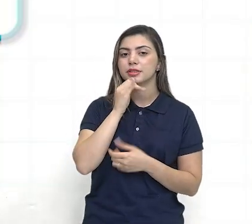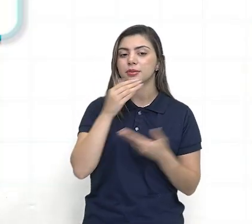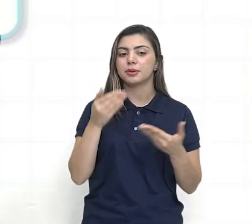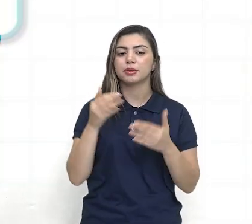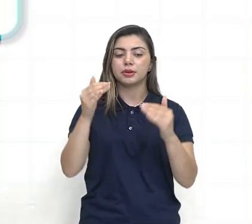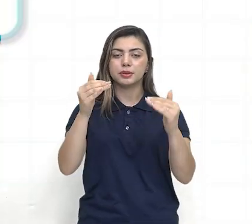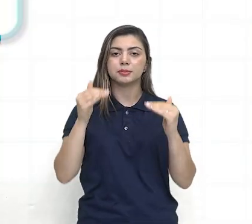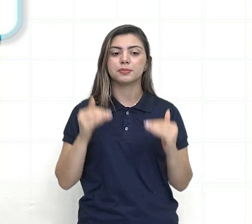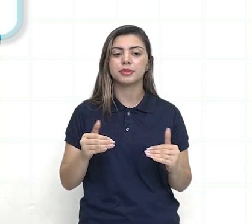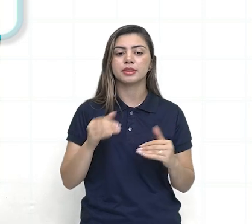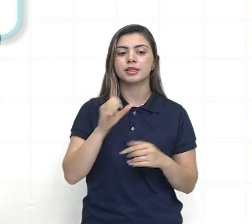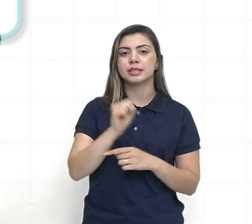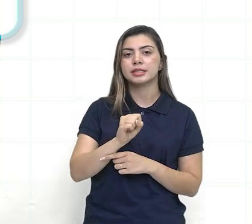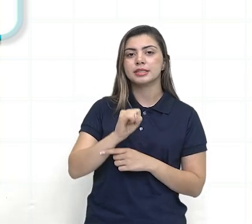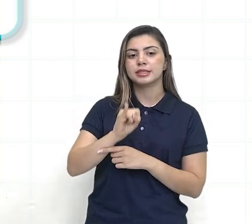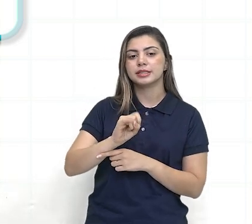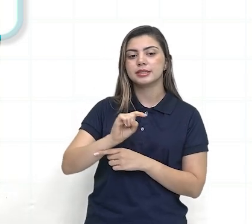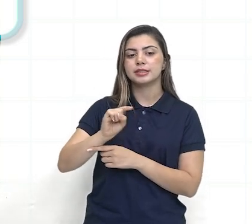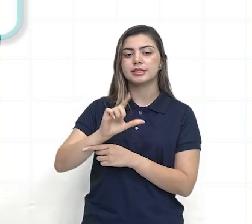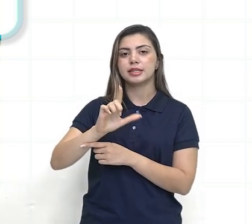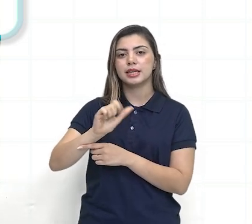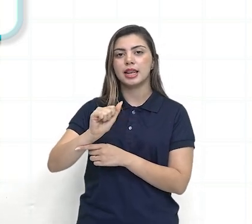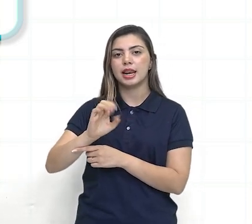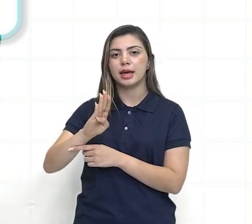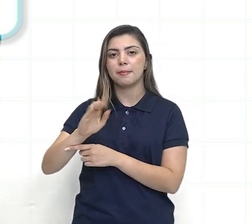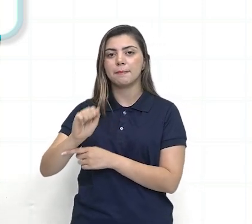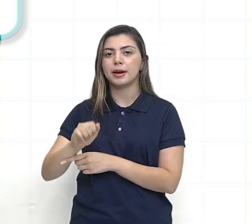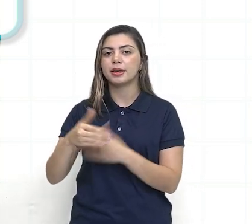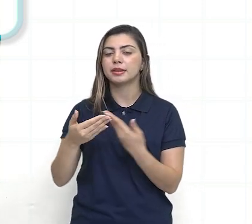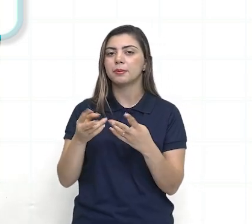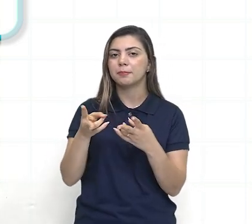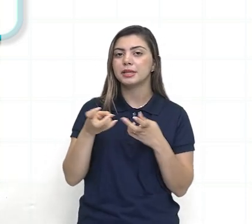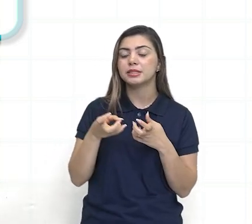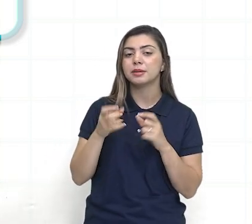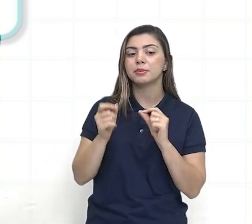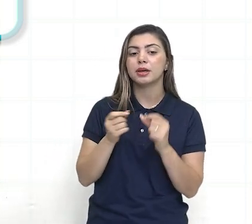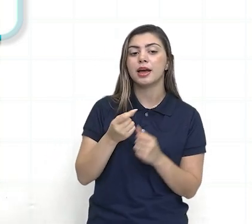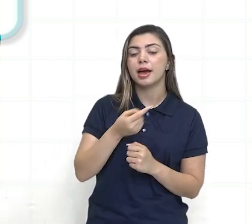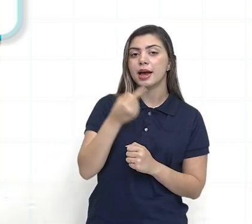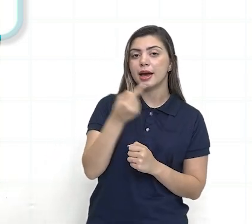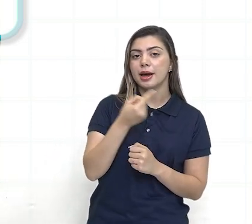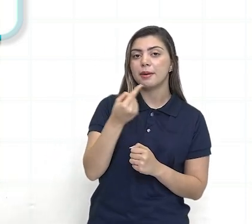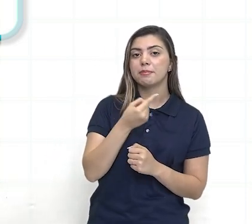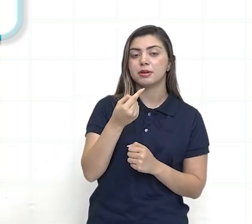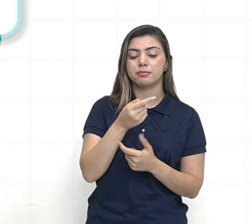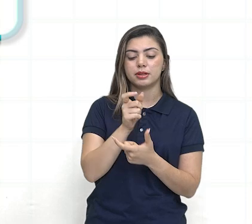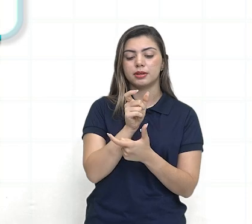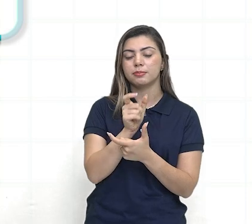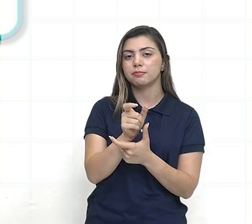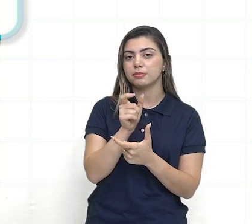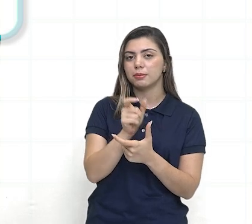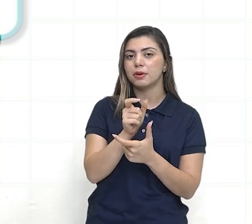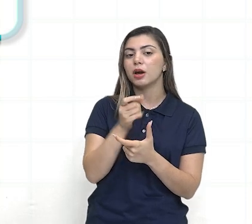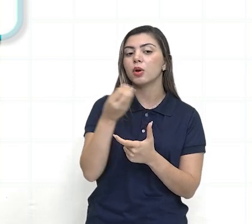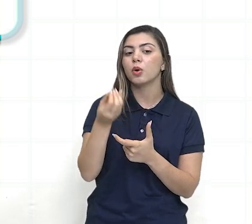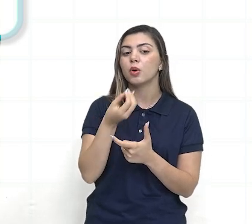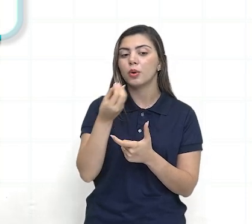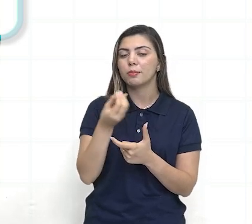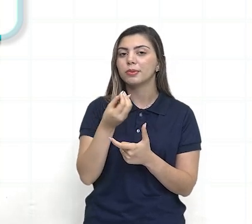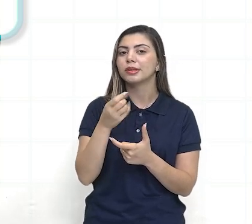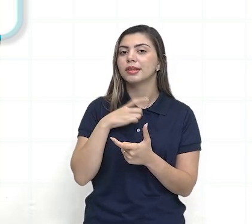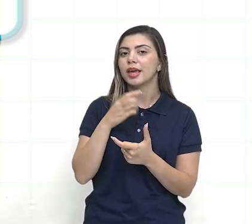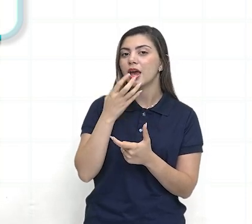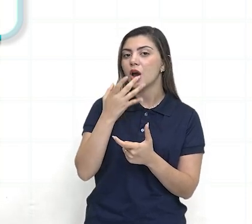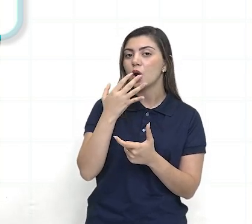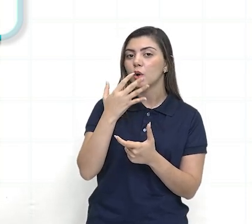ó, a palavra sílaba. Note que a primeira sílaba desta palavra está